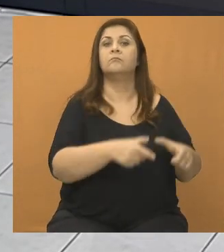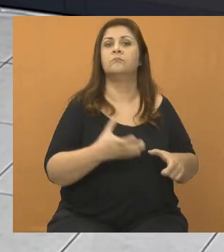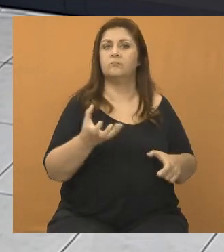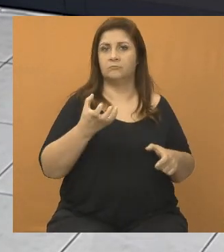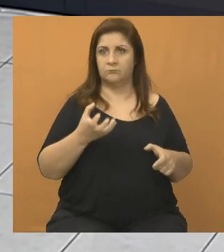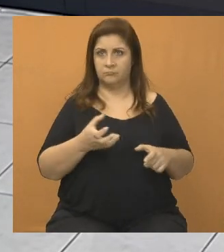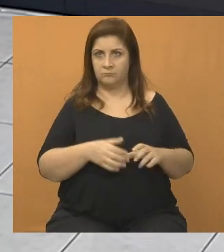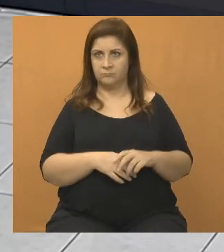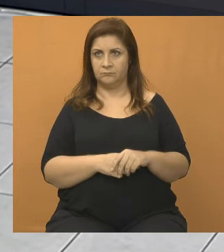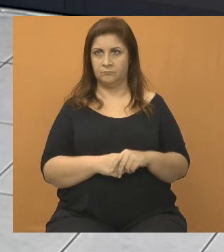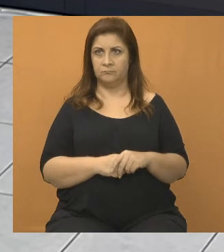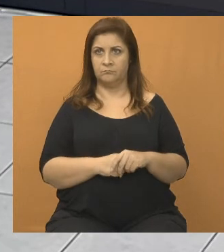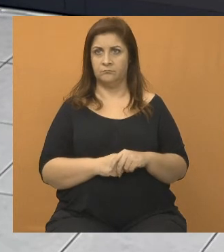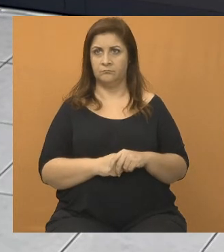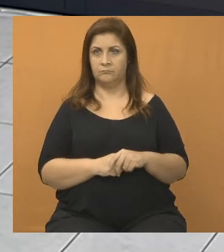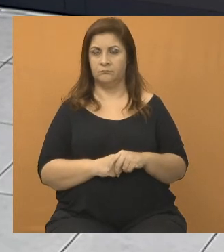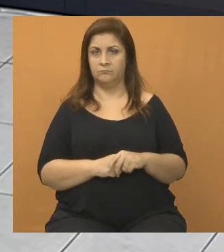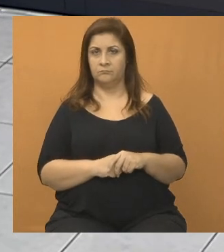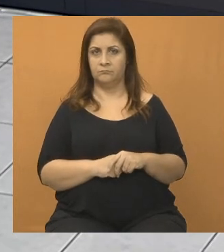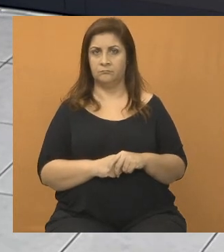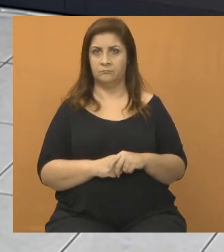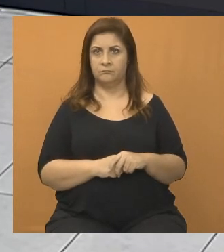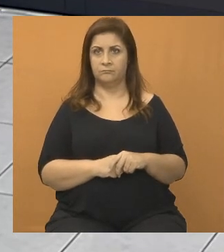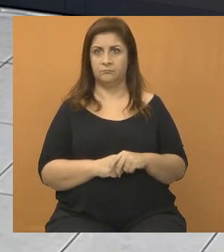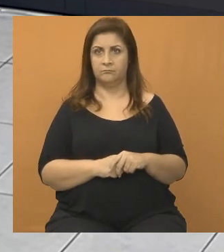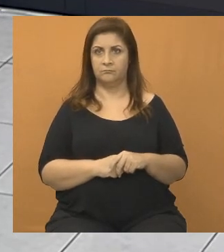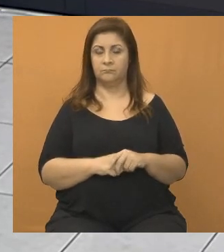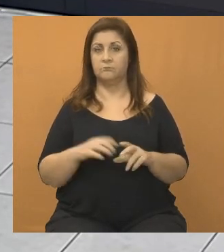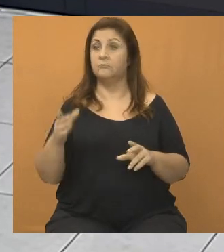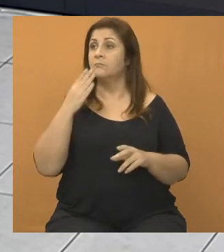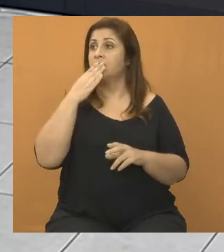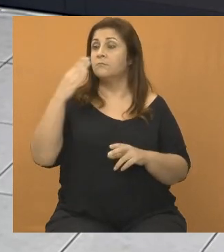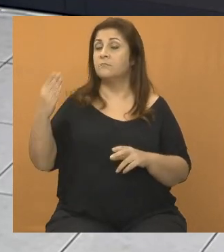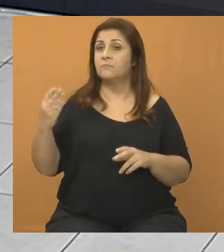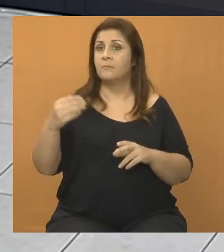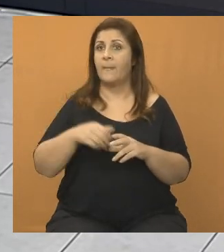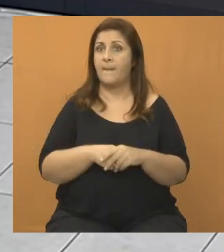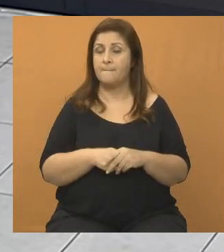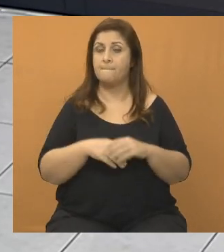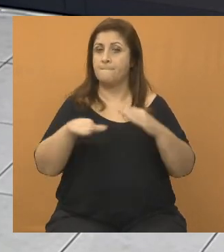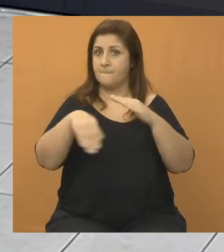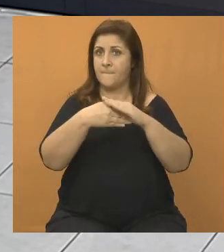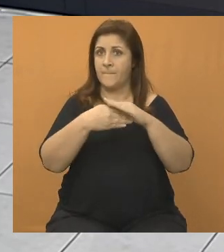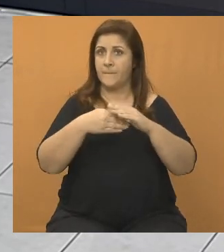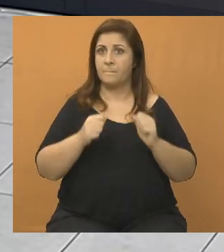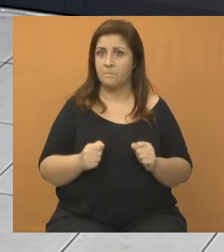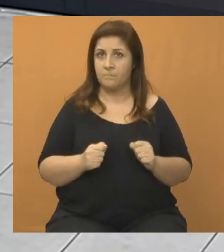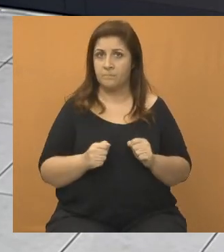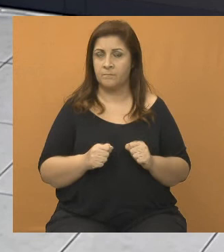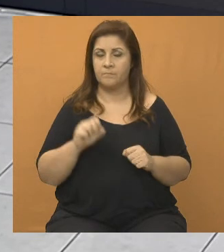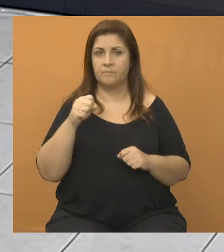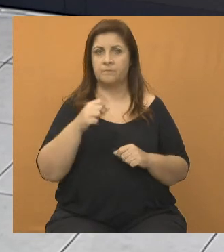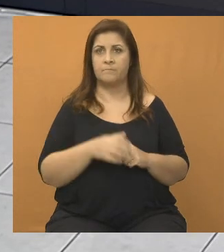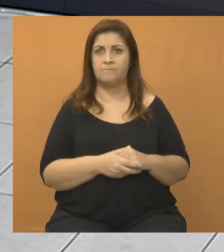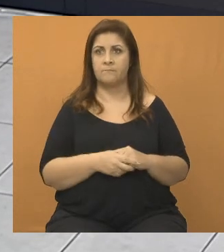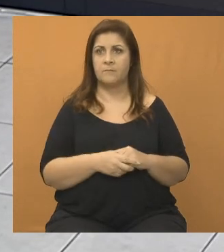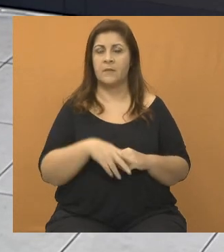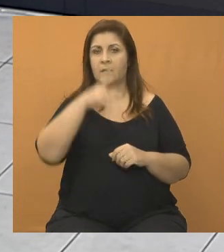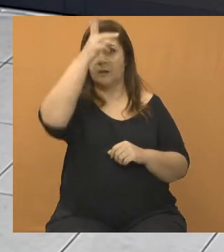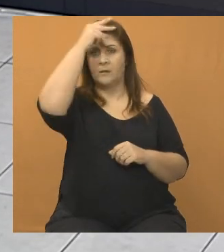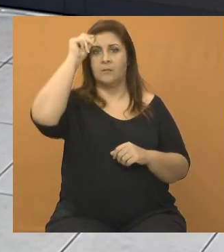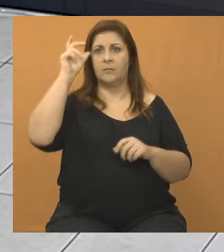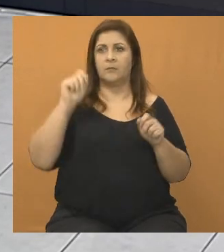de investimento, que área, e solicita através da emenda, é isso? Isso. E a prefeitura